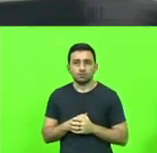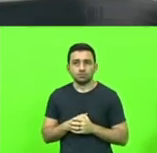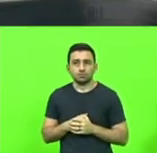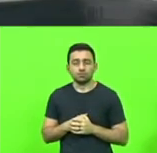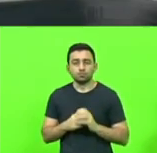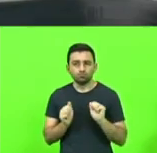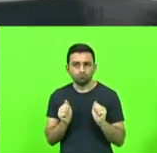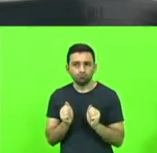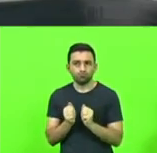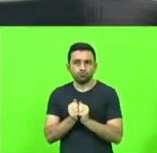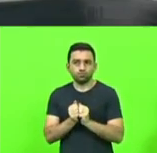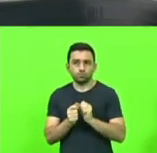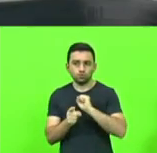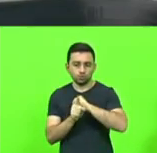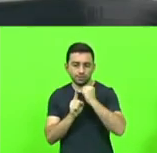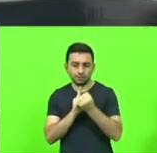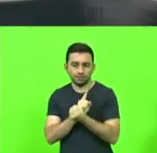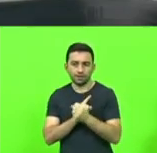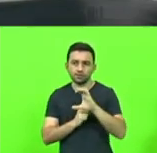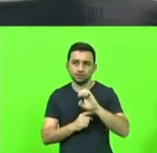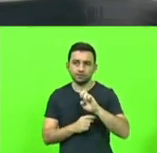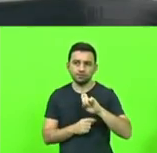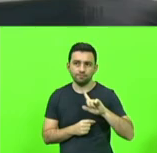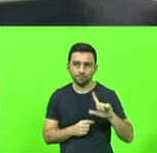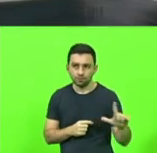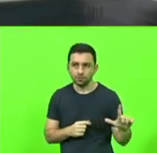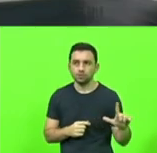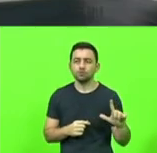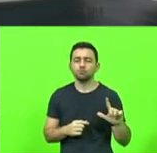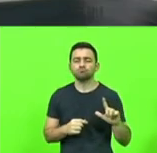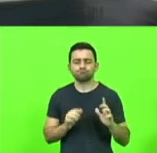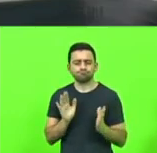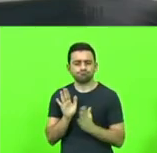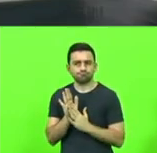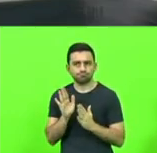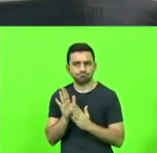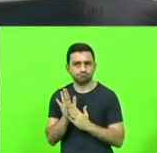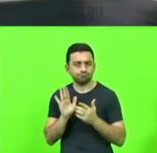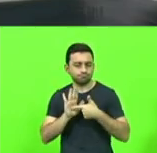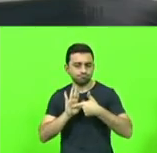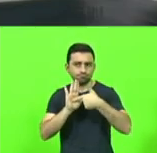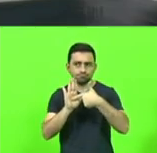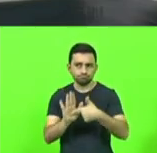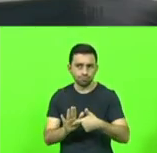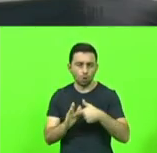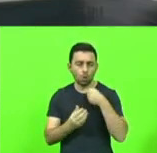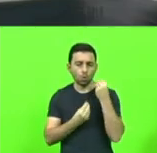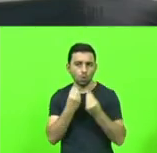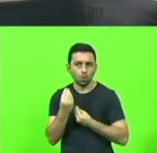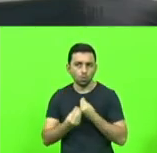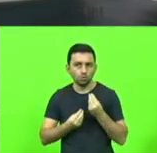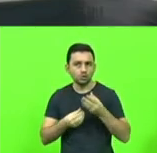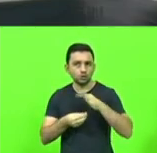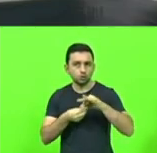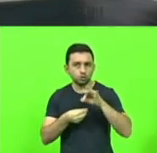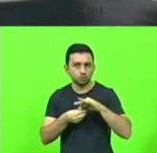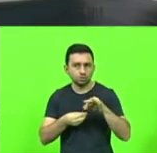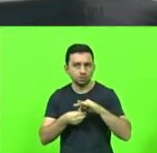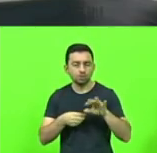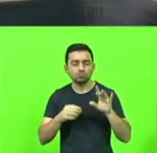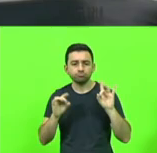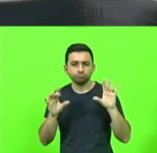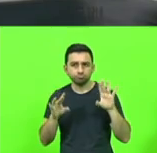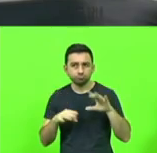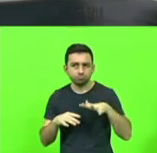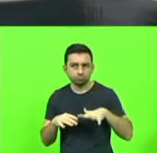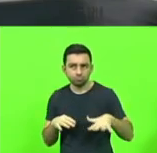juntamente com a sociedade civil, tem o propósito de apresentar o cenário da situação das instituições especializadas em